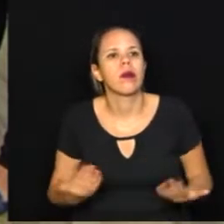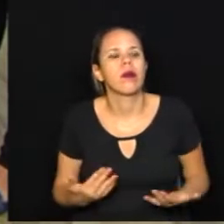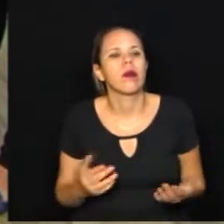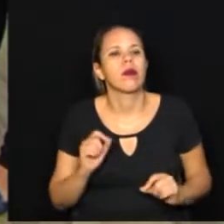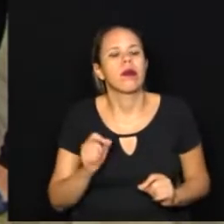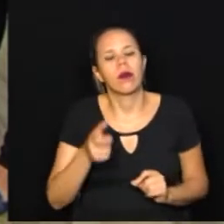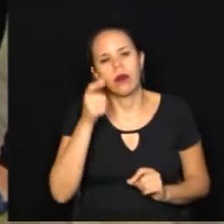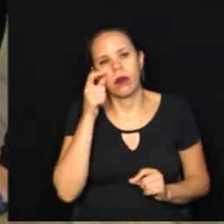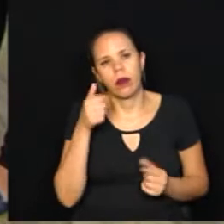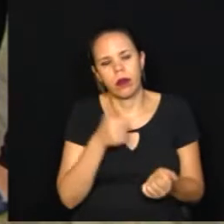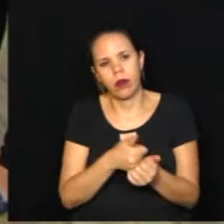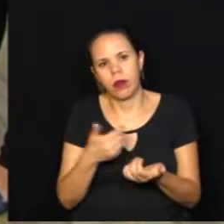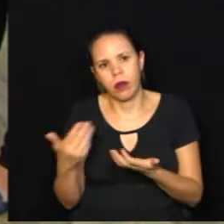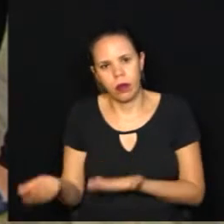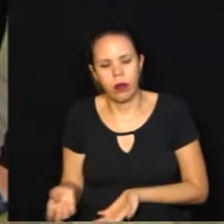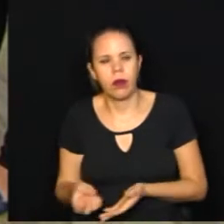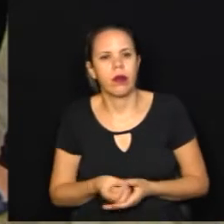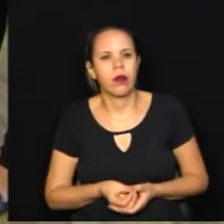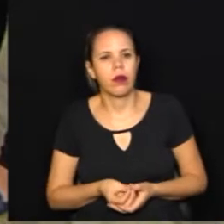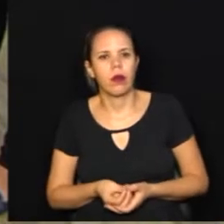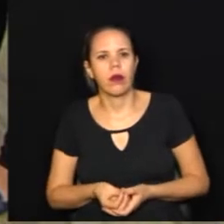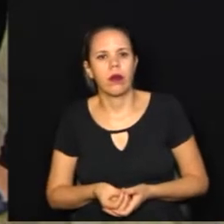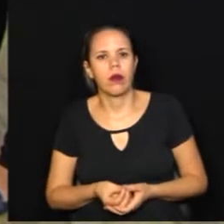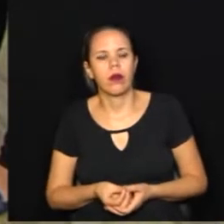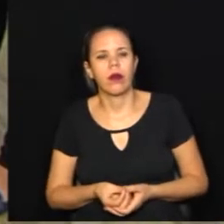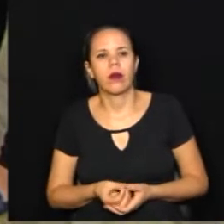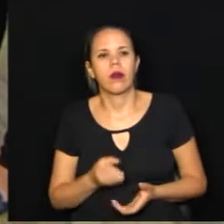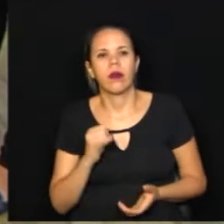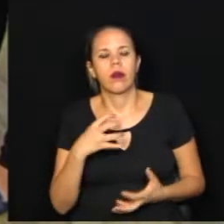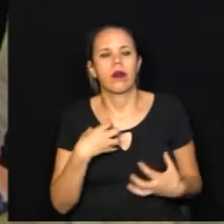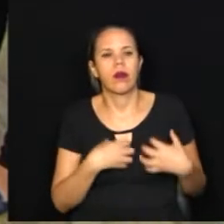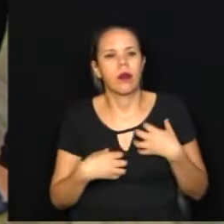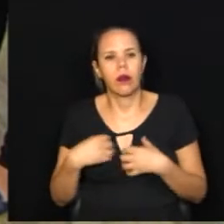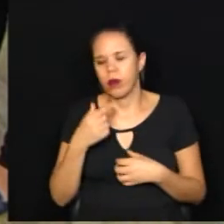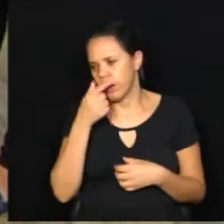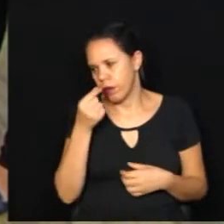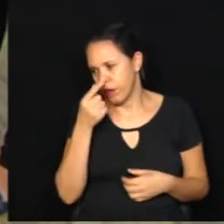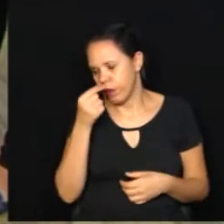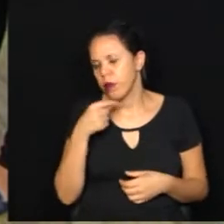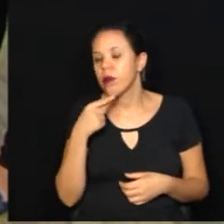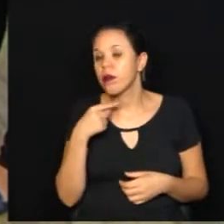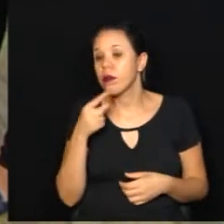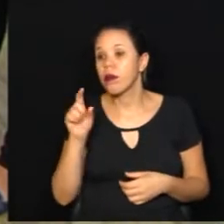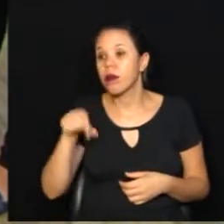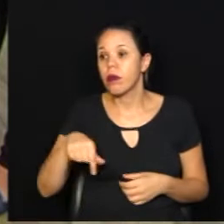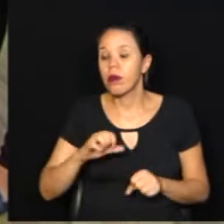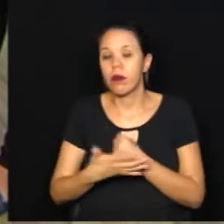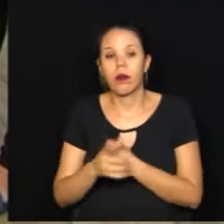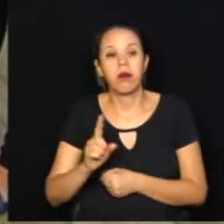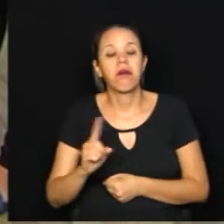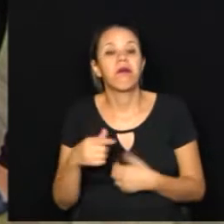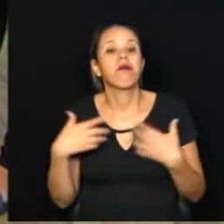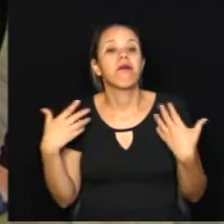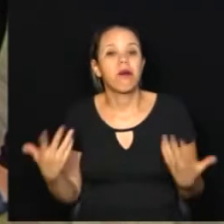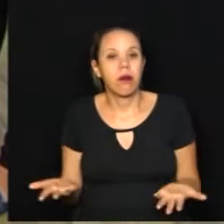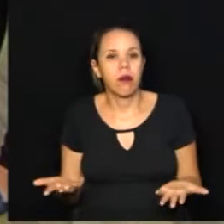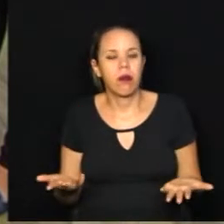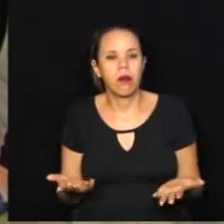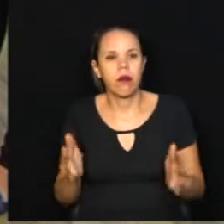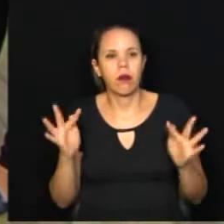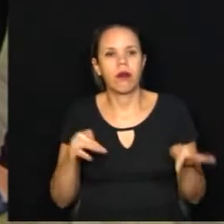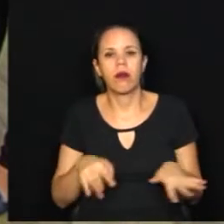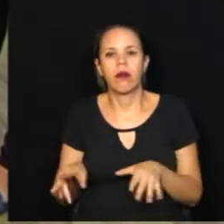internados. Situação bastante difícil e complicada, né? Vivendo o município de Campinas, mas é um reflexo do que inúmeros municípios